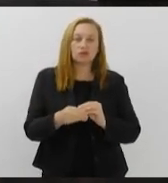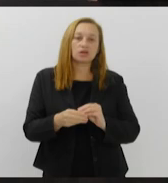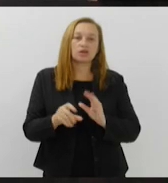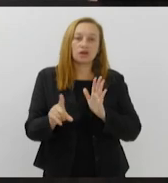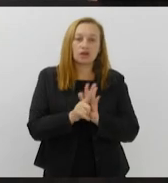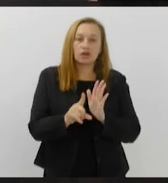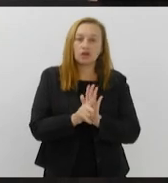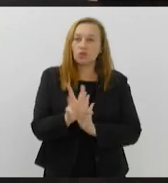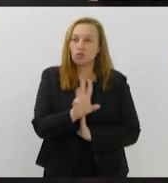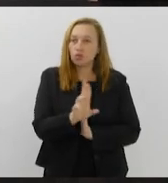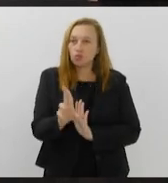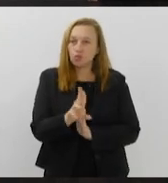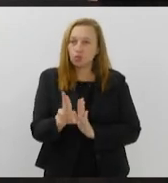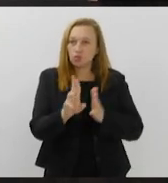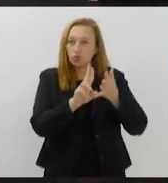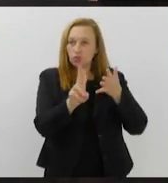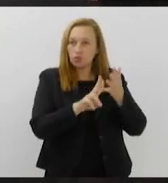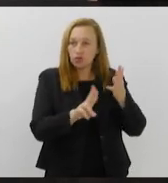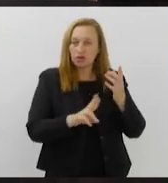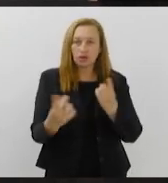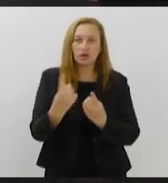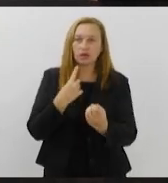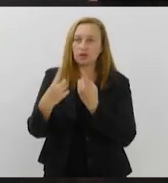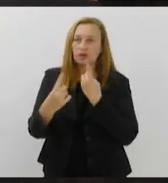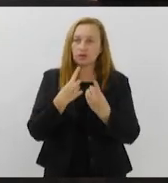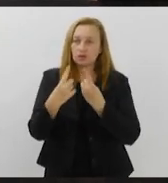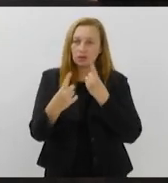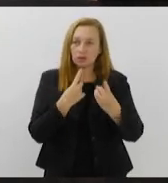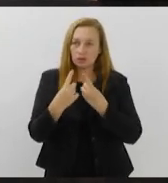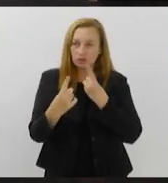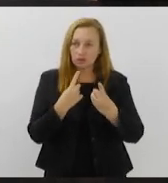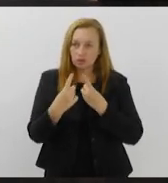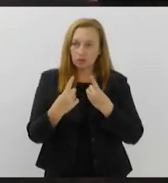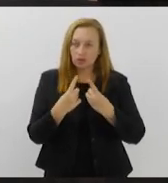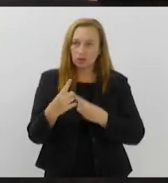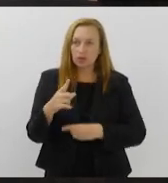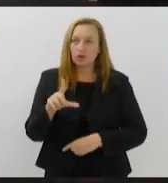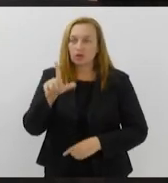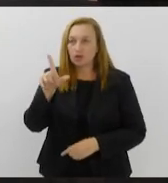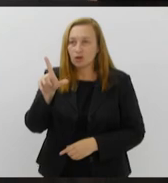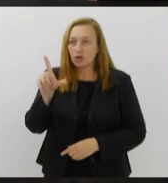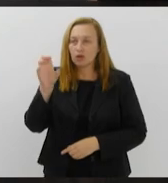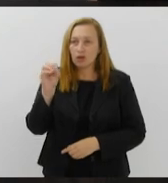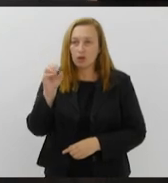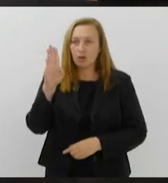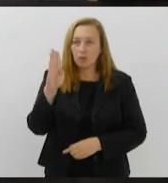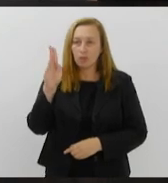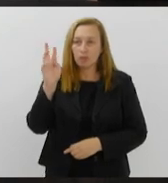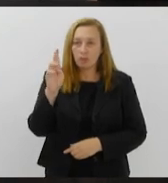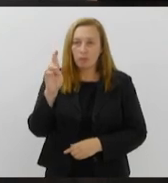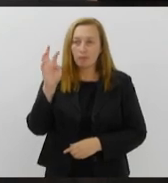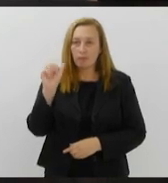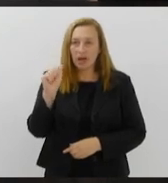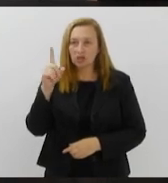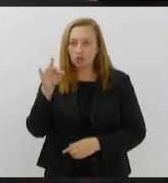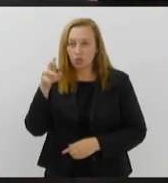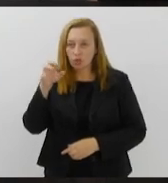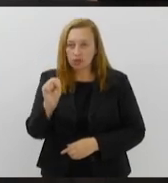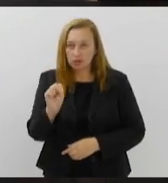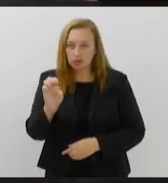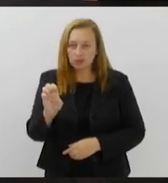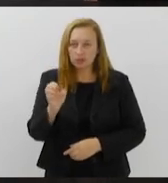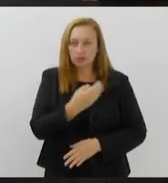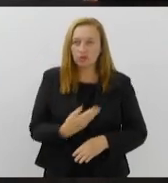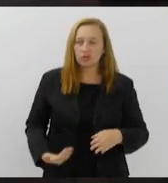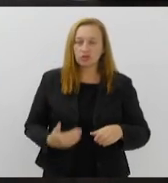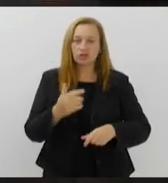os nomes dados às vias próprios e logradouros públicos no Estado do Rio de Janeiro. Em discussão, não havendo